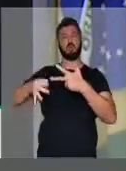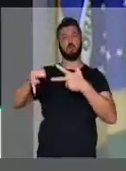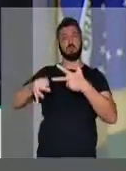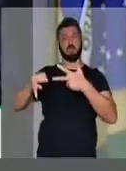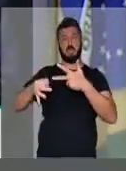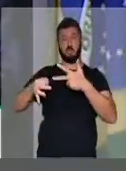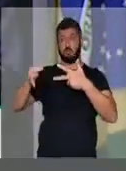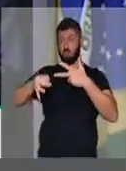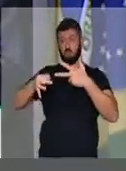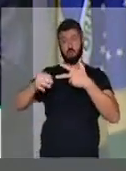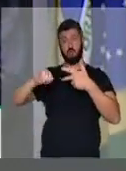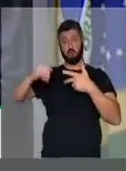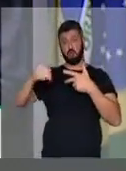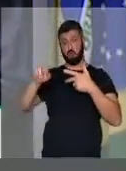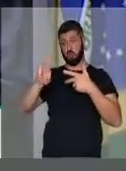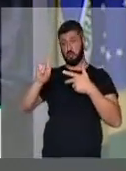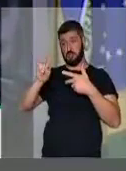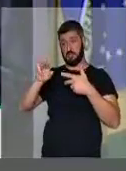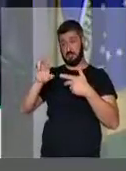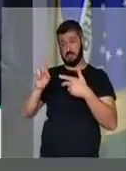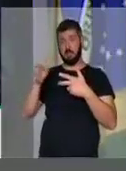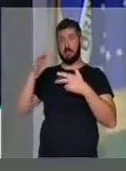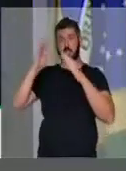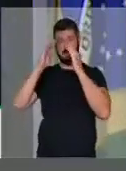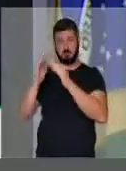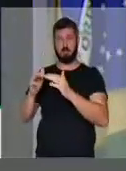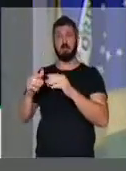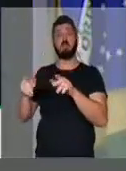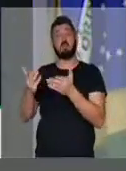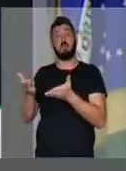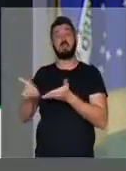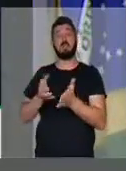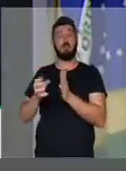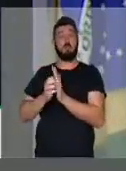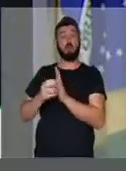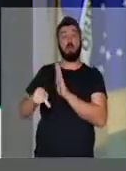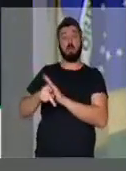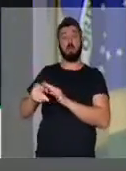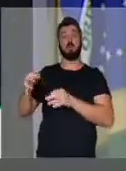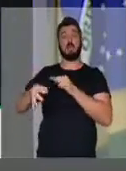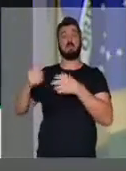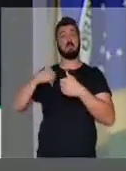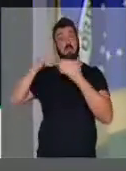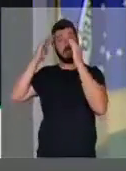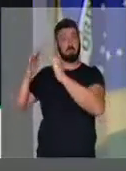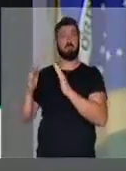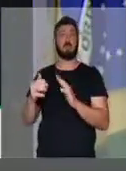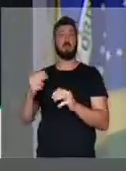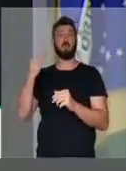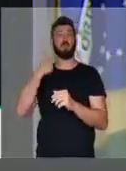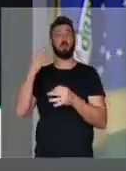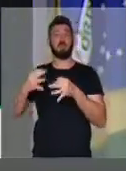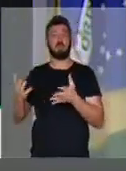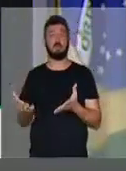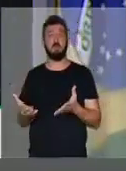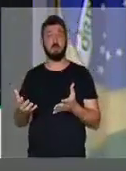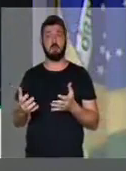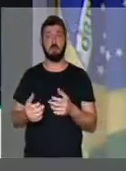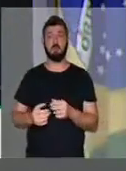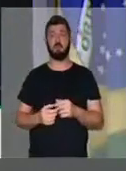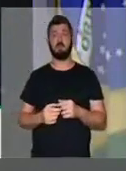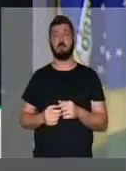respeitar o judiciário, enquanto juiz em função, merece respeito, seja ele quem for. Porque, senão, não respeitamos o presidente da